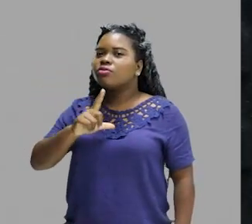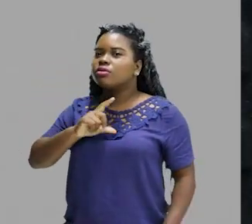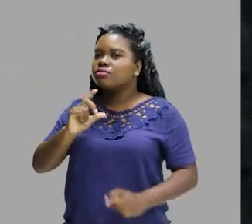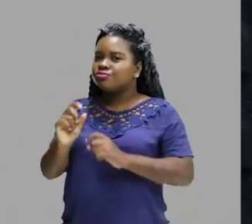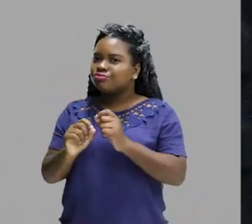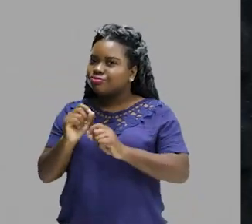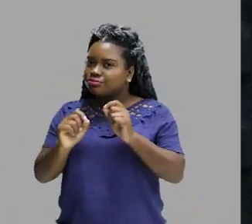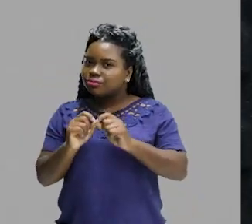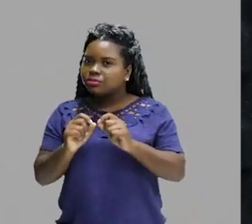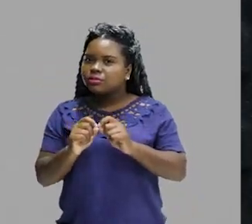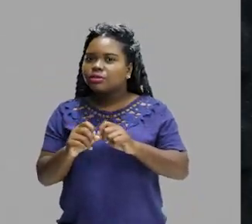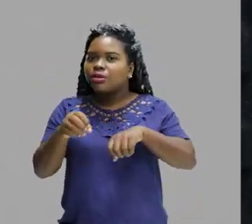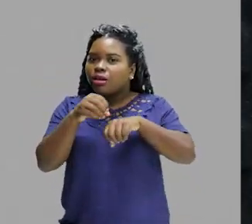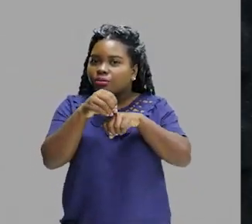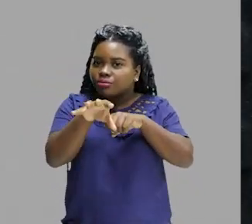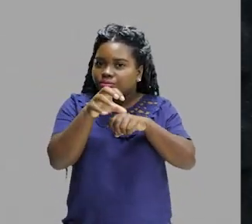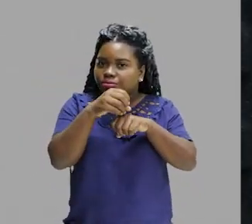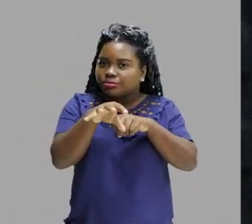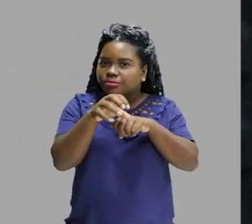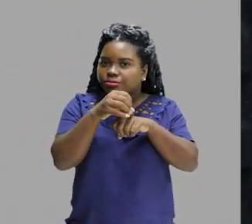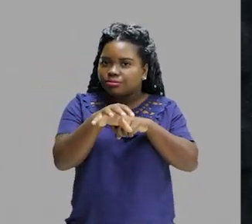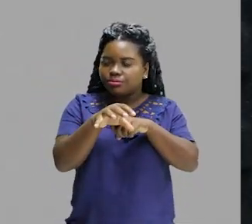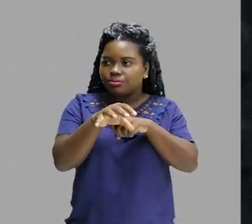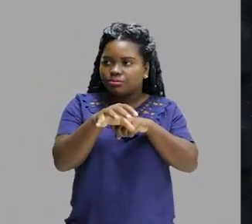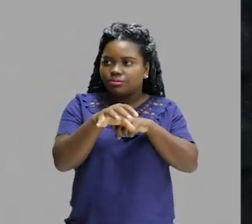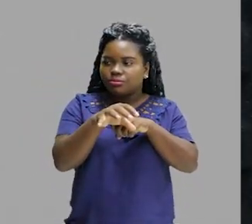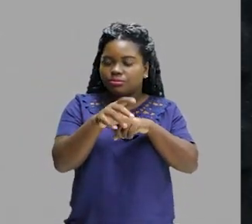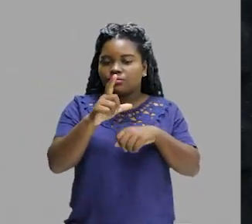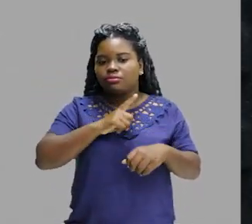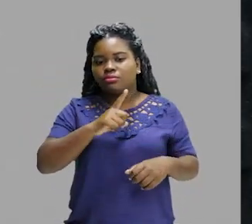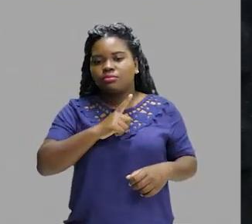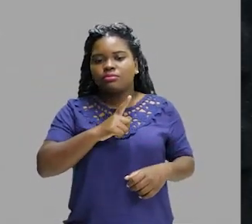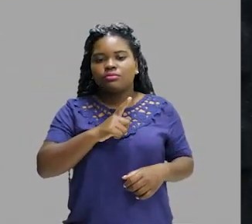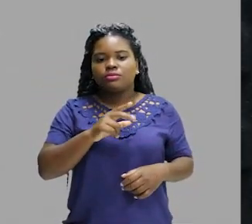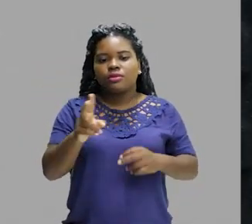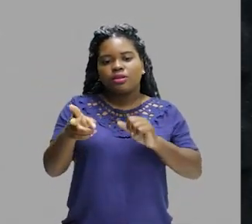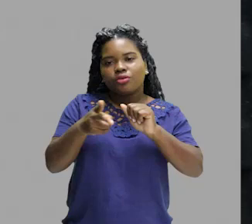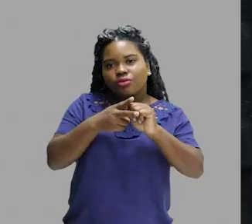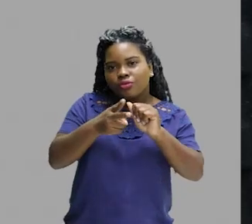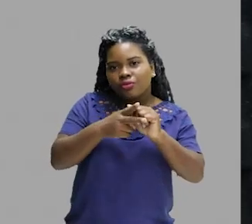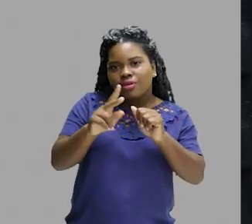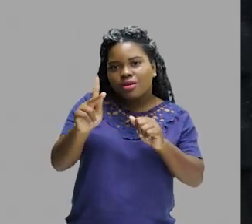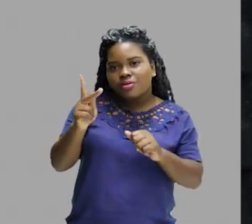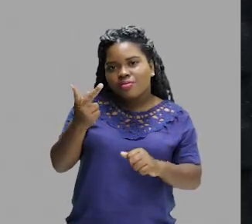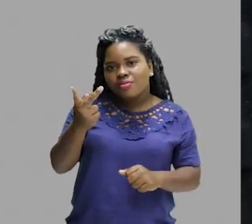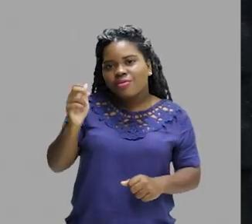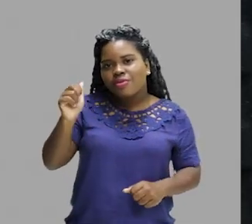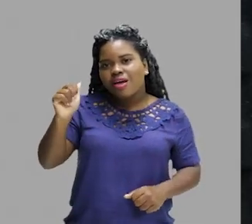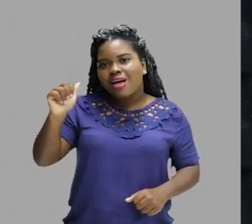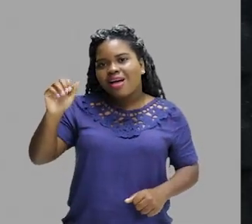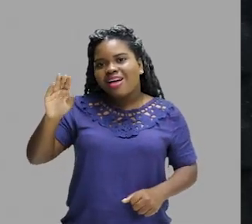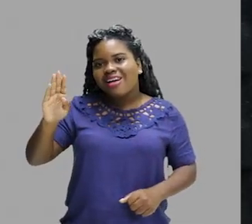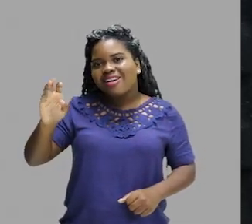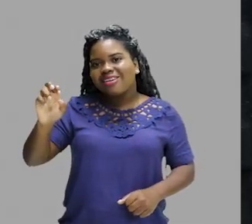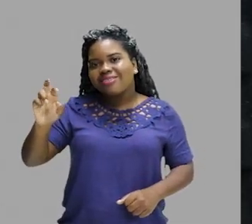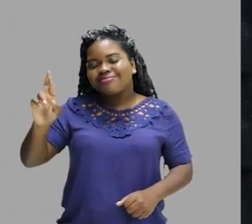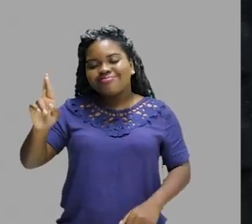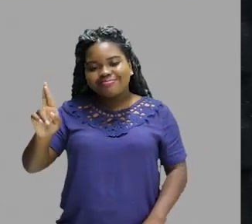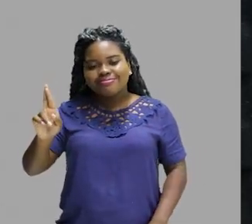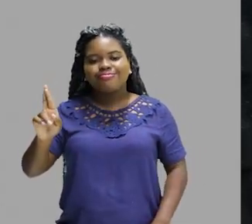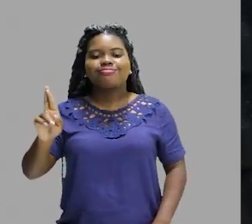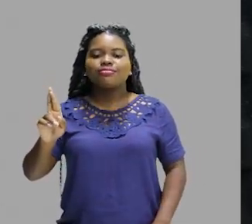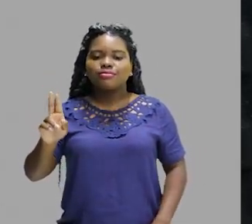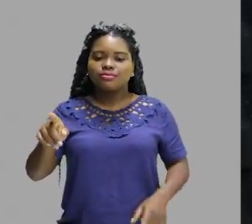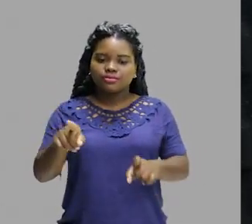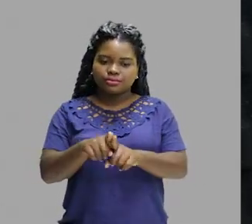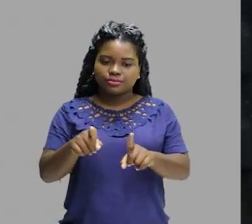aqui uma dica. Ó, eu tenho bem aqui o verbo haber. Tá? E bem aqui eu tenho logo o verbo